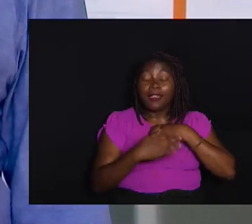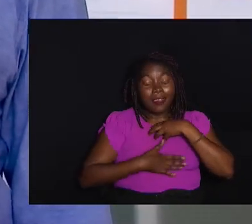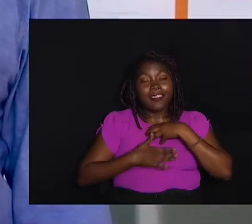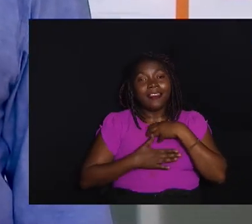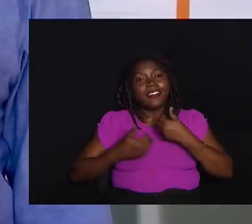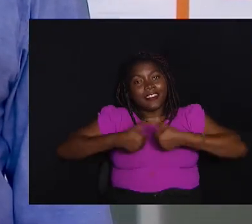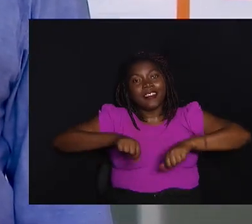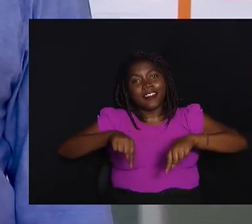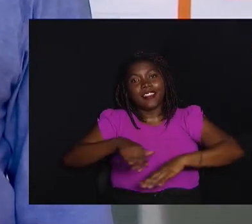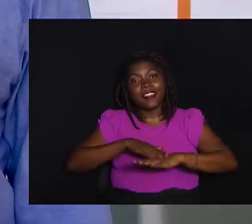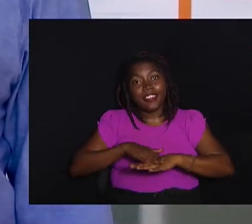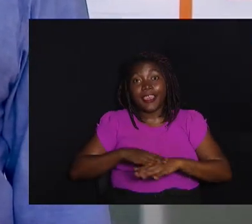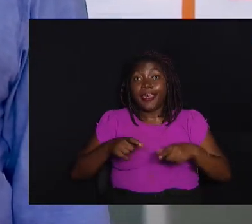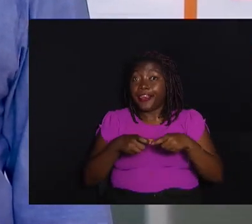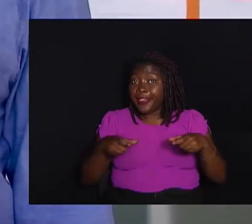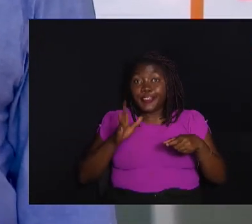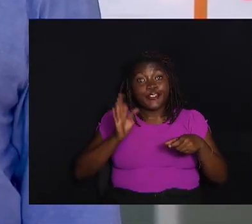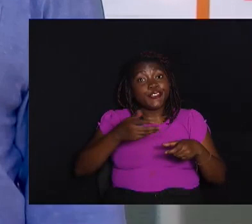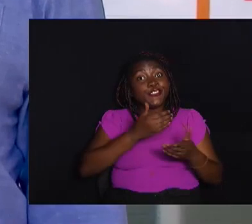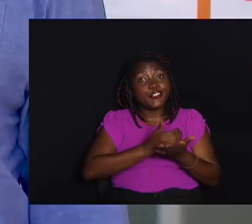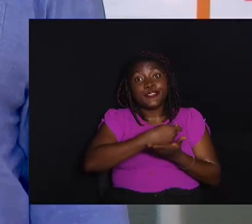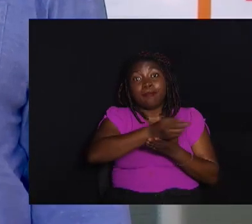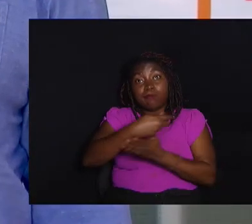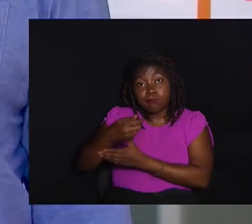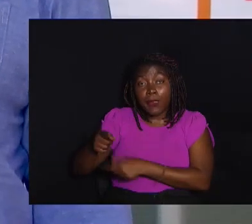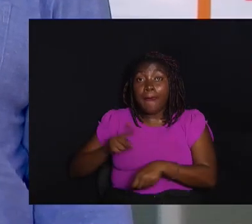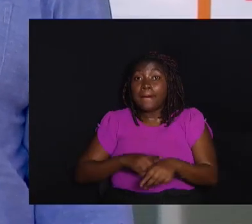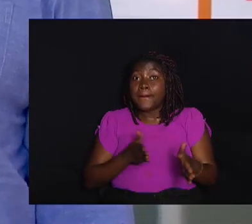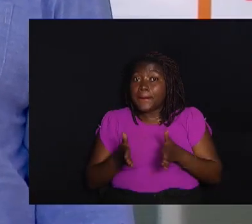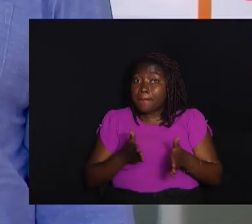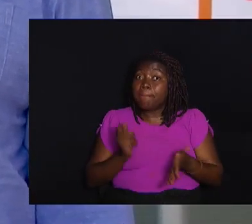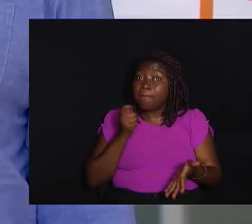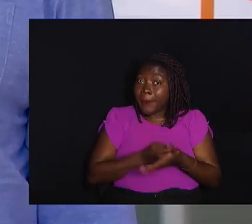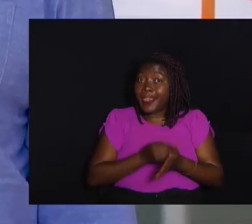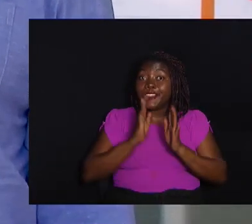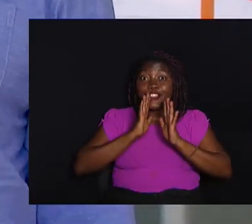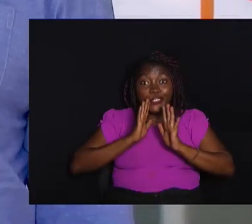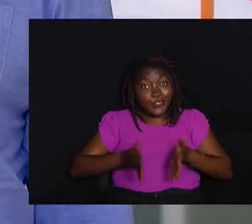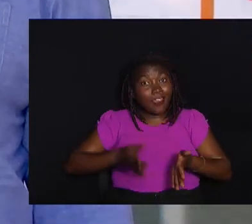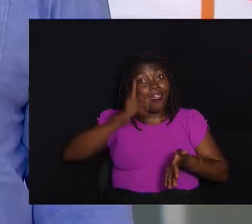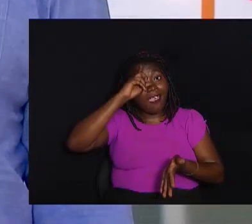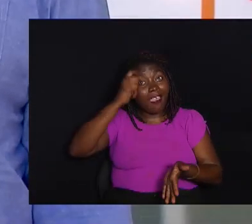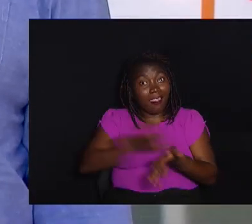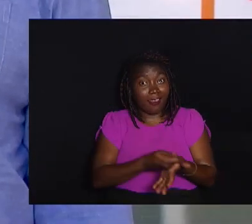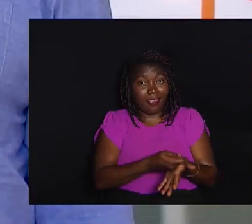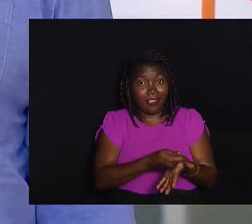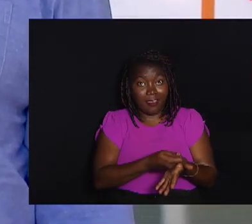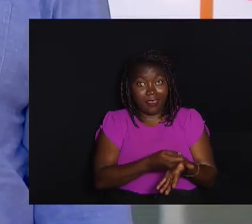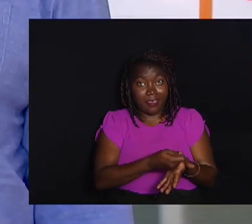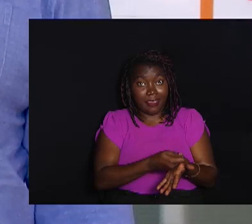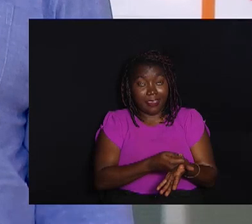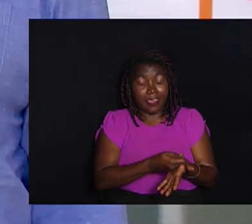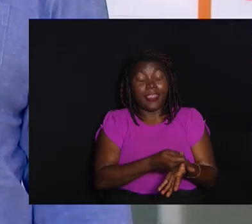também. Os carnês já estão sendo distribuídos e os prazos de pagamento já estão determinados. Para